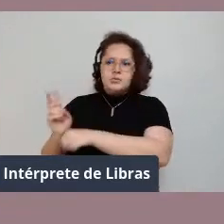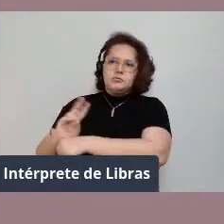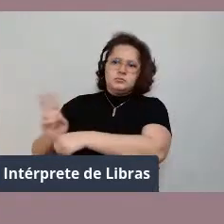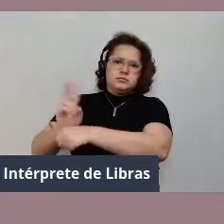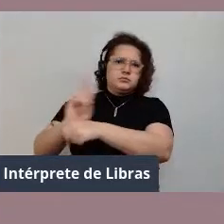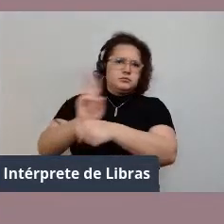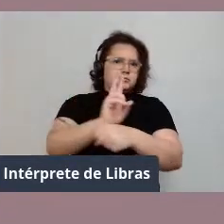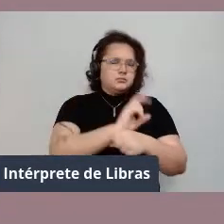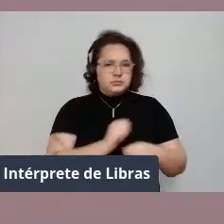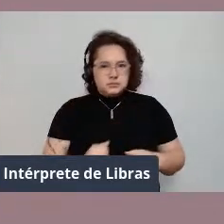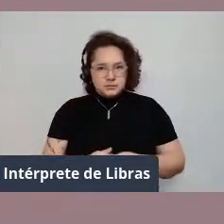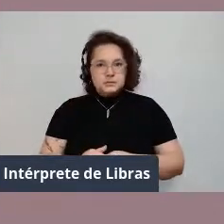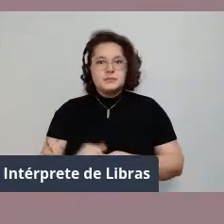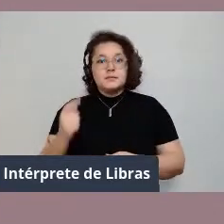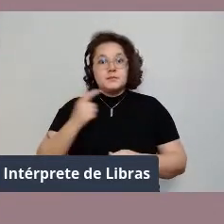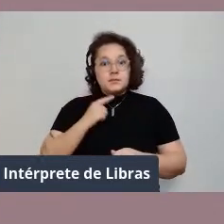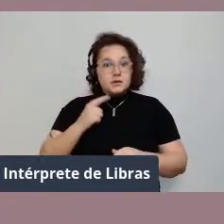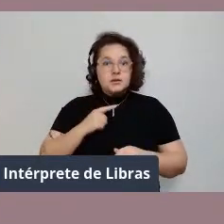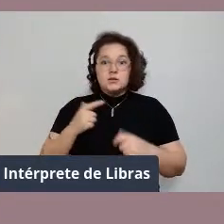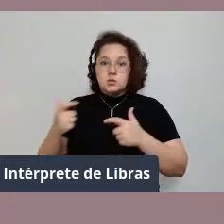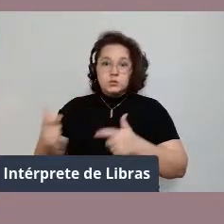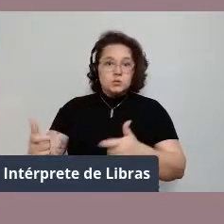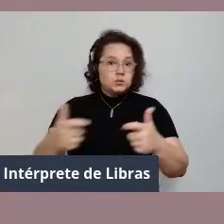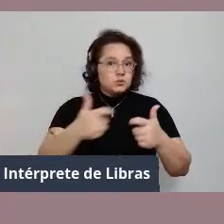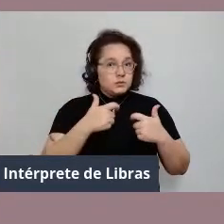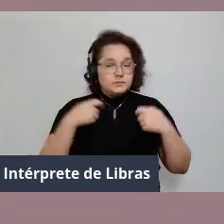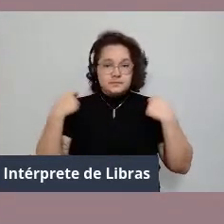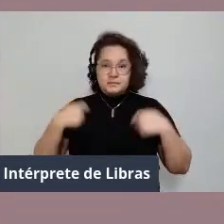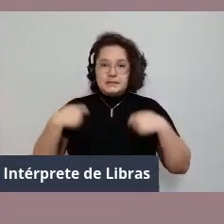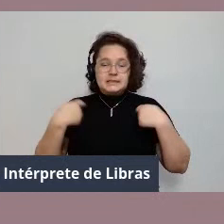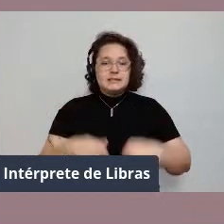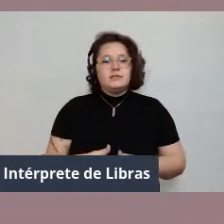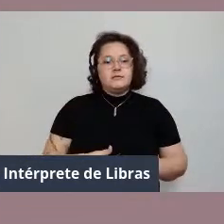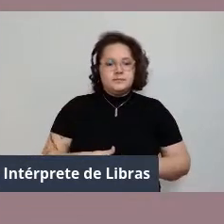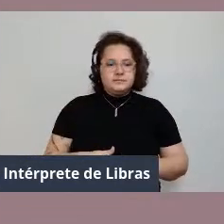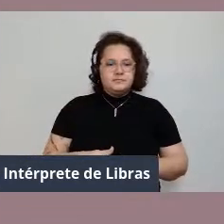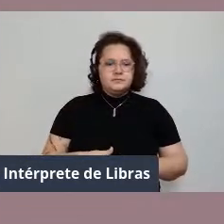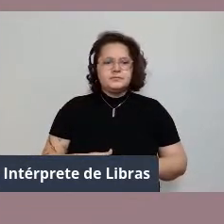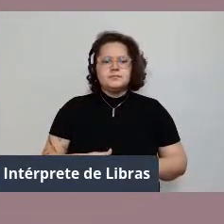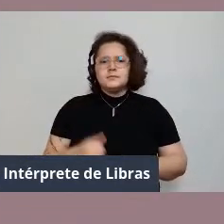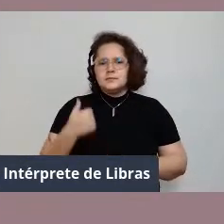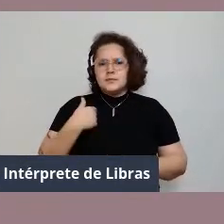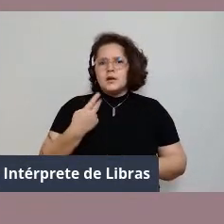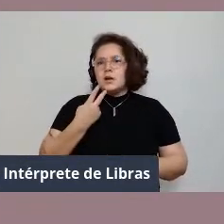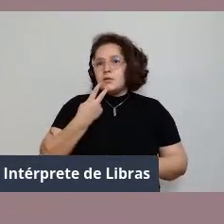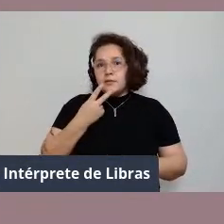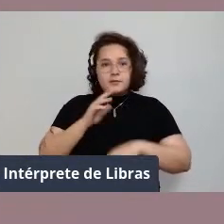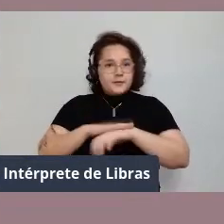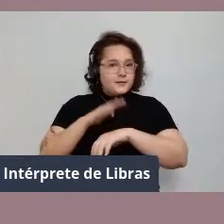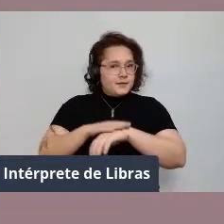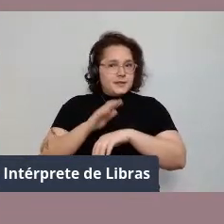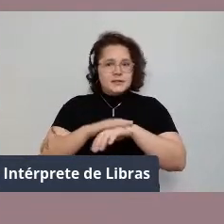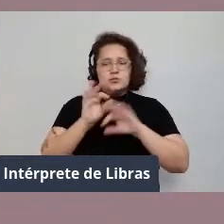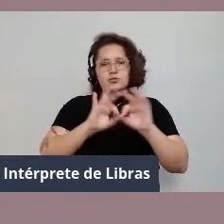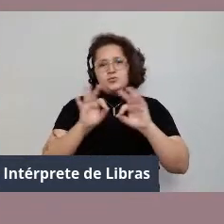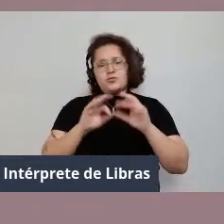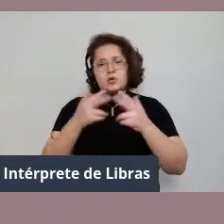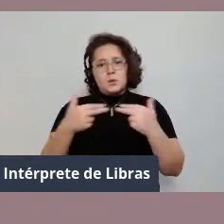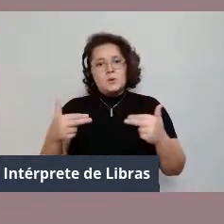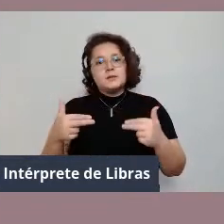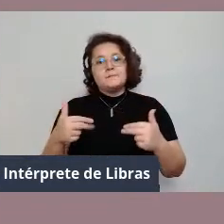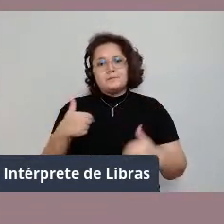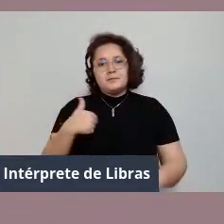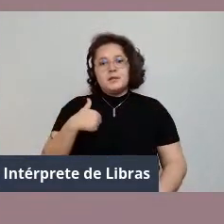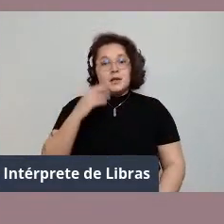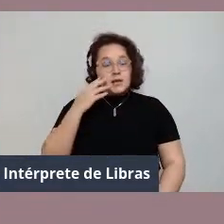repórteres, redatores, sucursais e correspondentes. Adiantei como pude o que eu tinha de fazer e resolvi falar